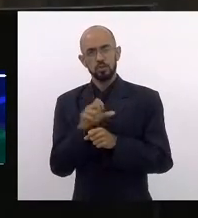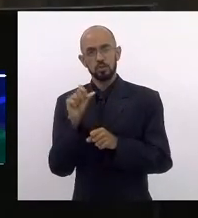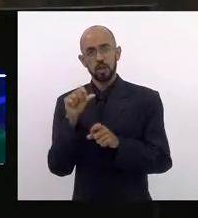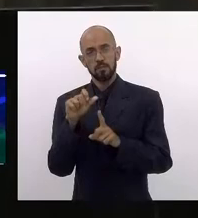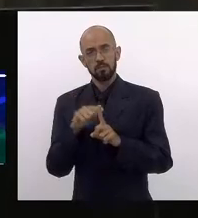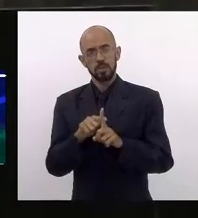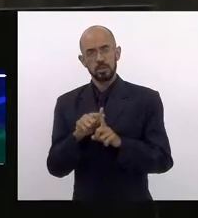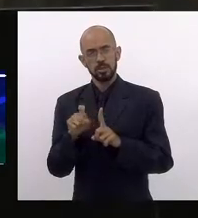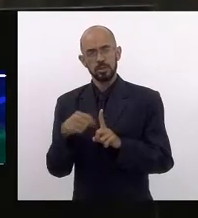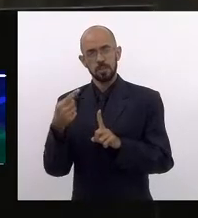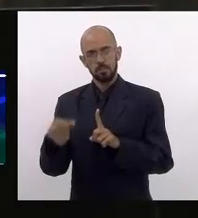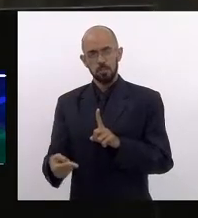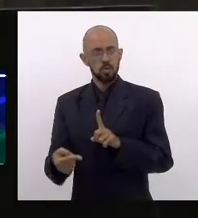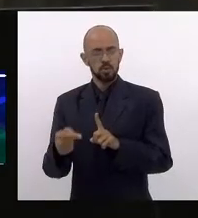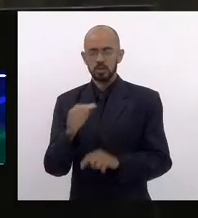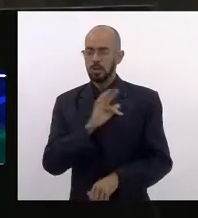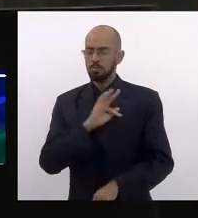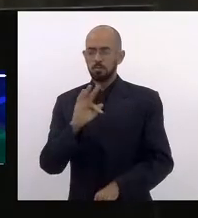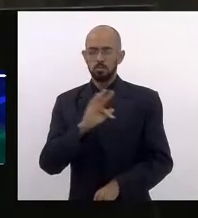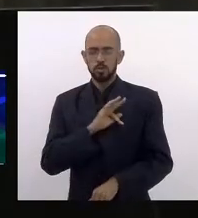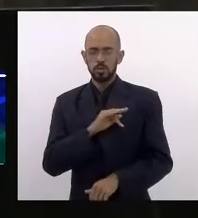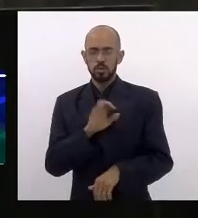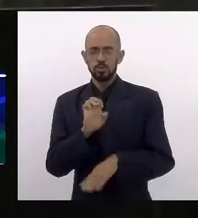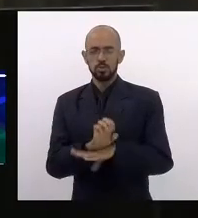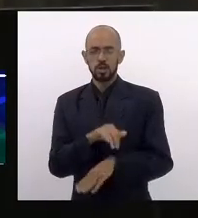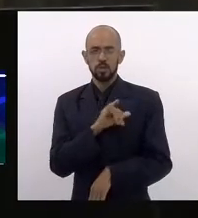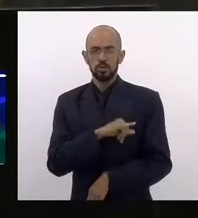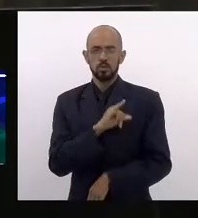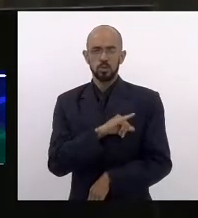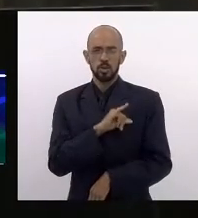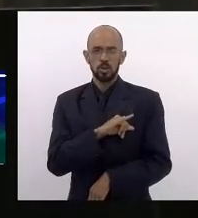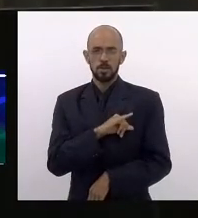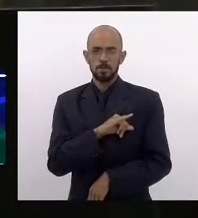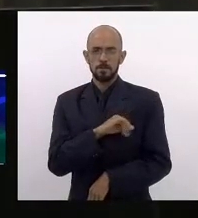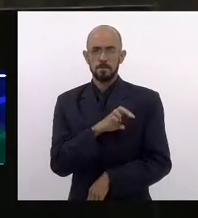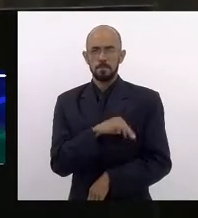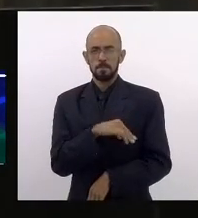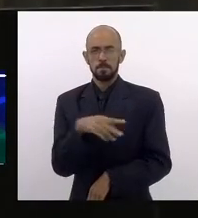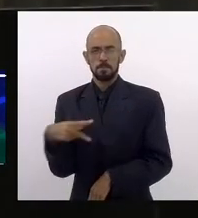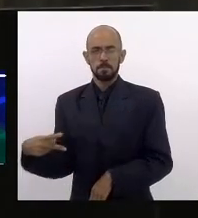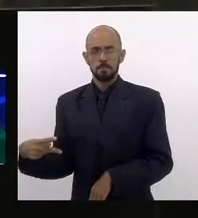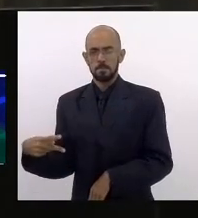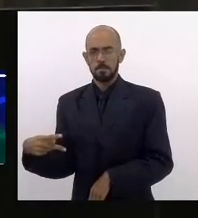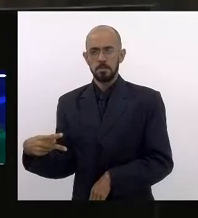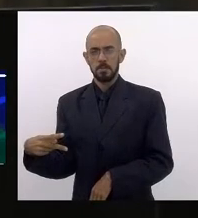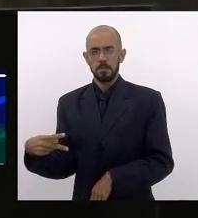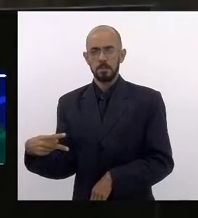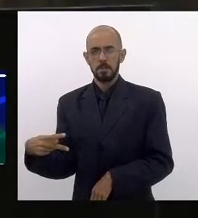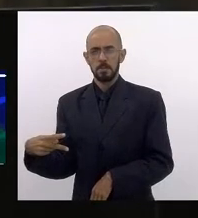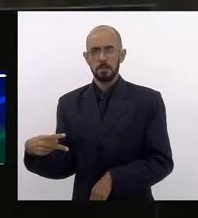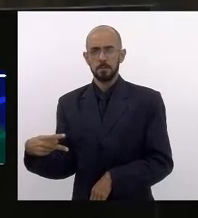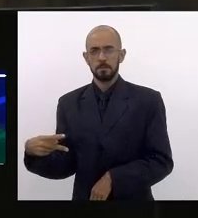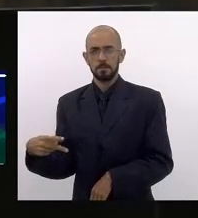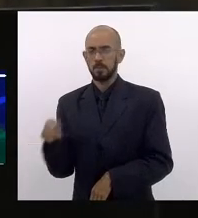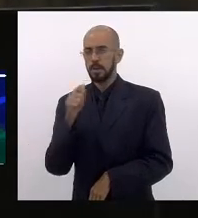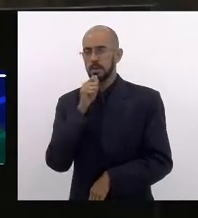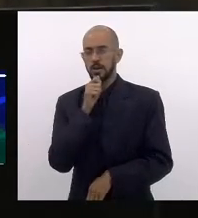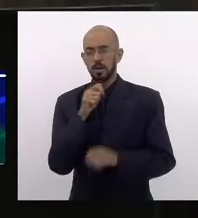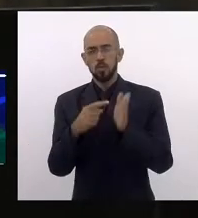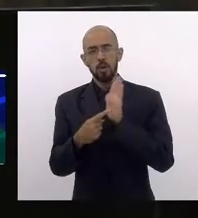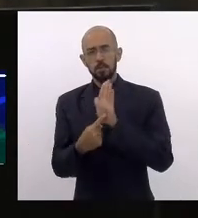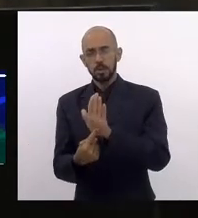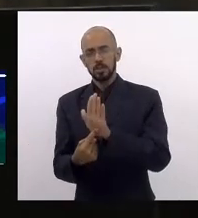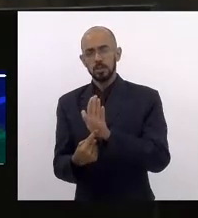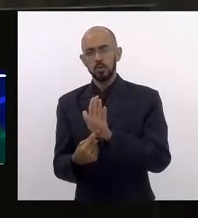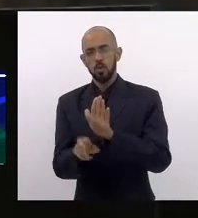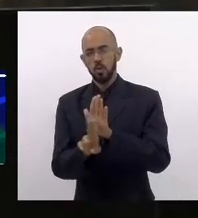3 anos e 9 meses que a Polícia do Estado do Rio de Janeiro, o Ministério Público do Estado do Rio de Janeiro, não apresentou o nome